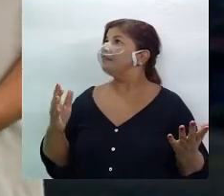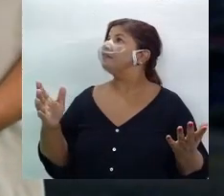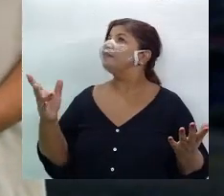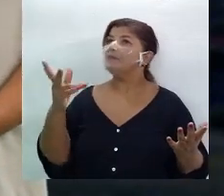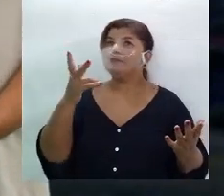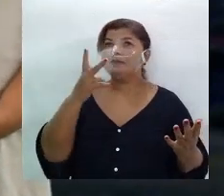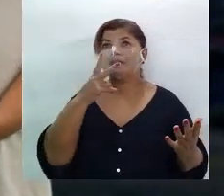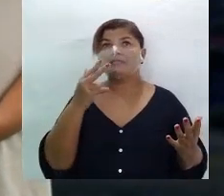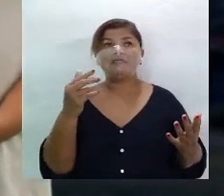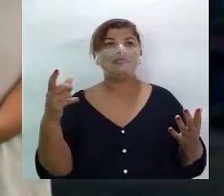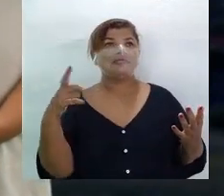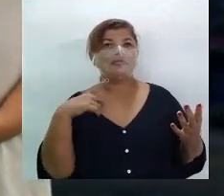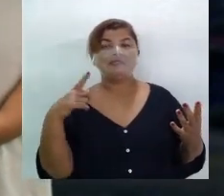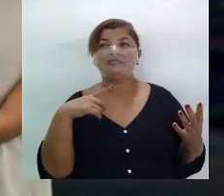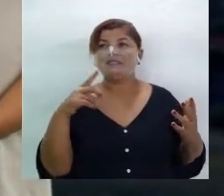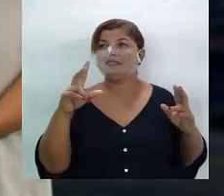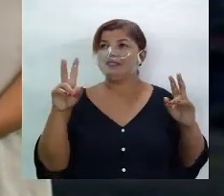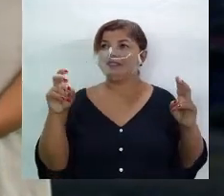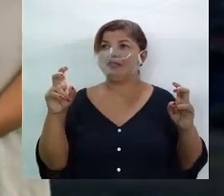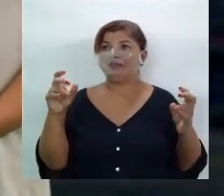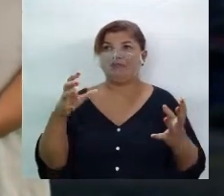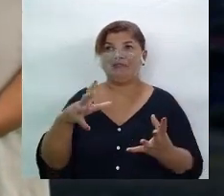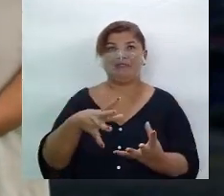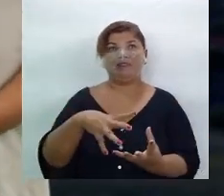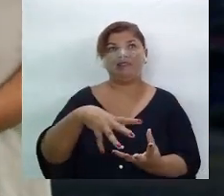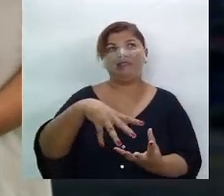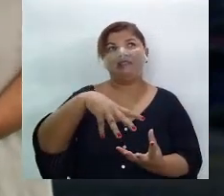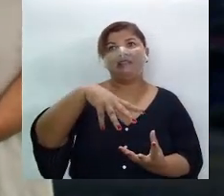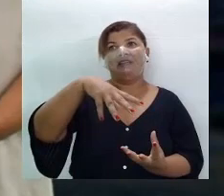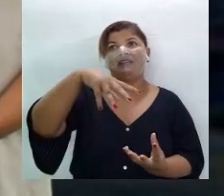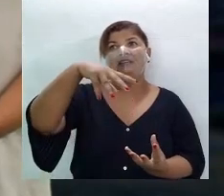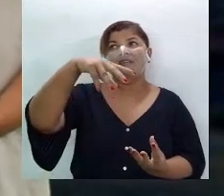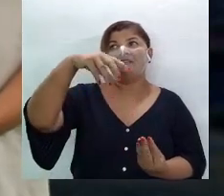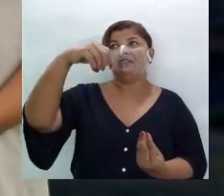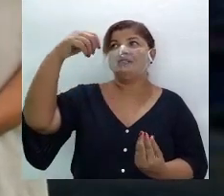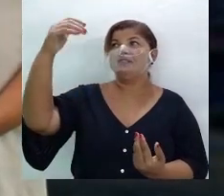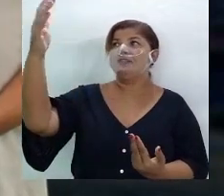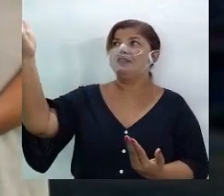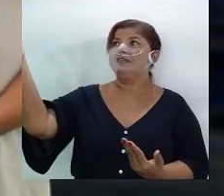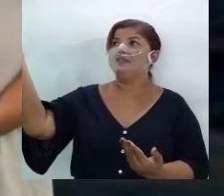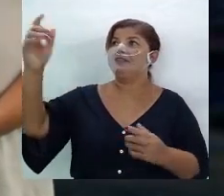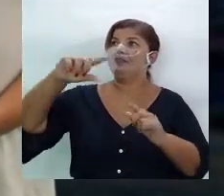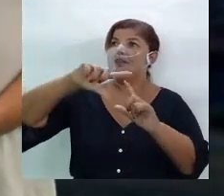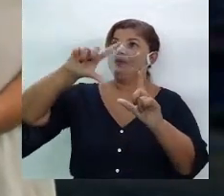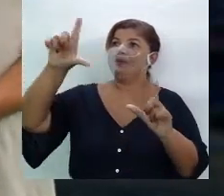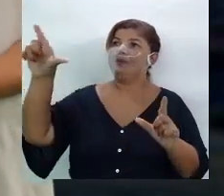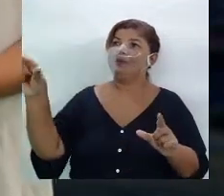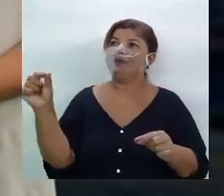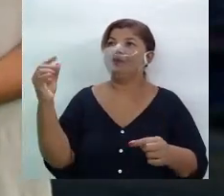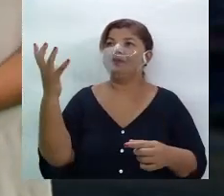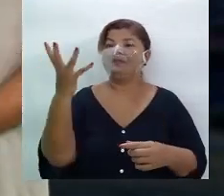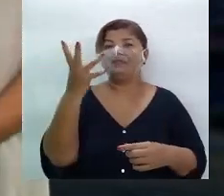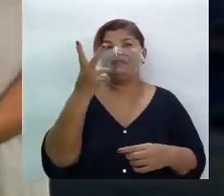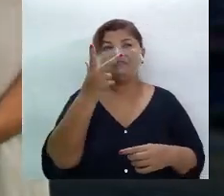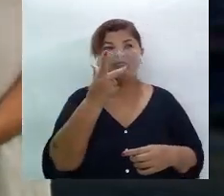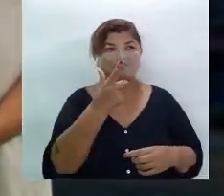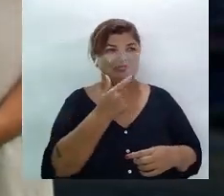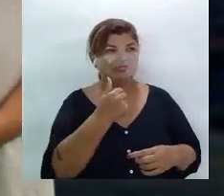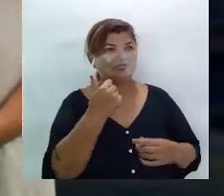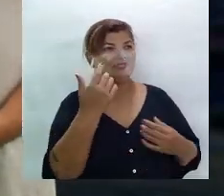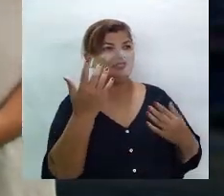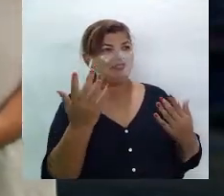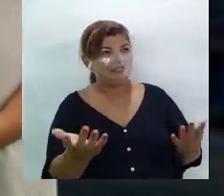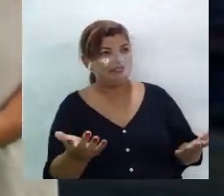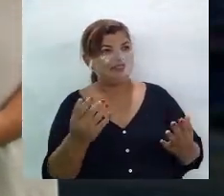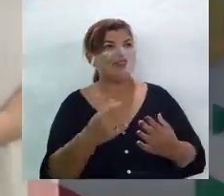jus a esse tema, fantasmagórico. Olha que lua linda, pessoal. Olha que lua bela está aqui, ó. A lua bela aqui. E